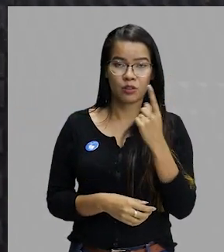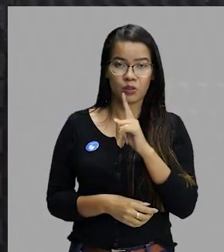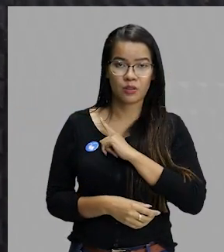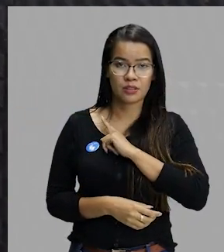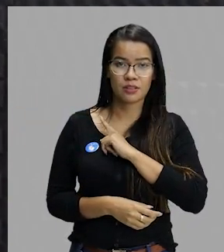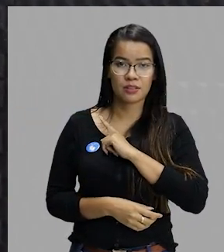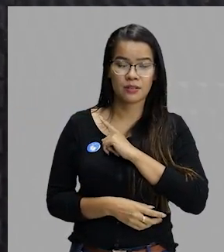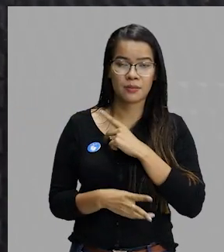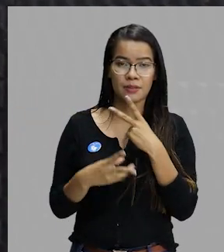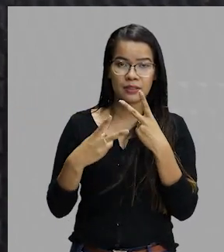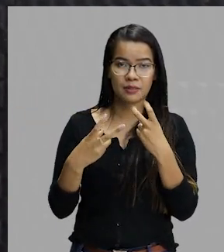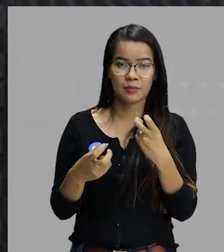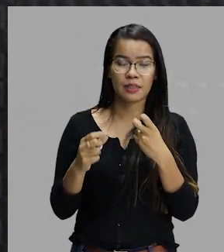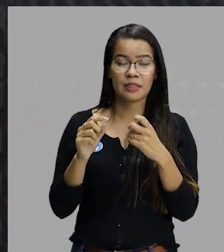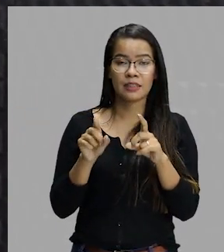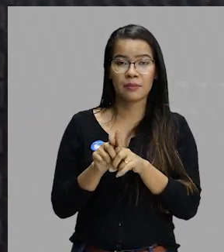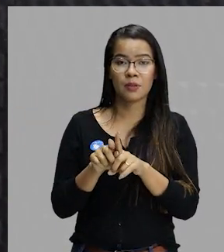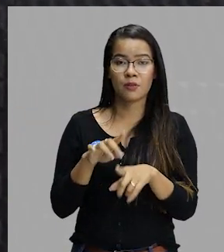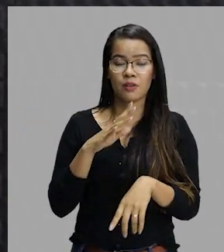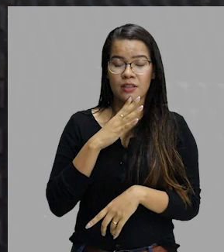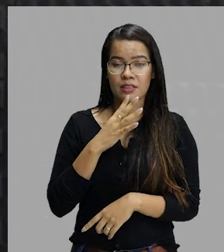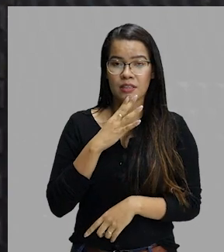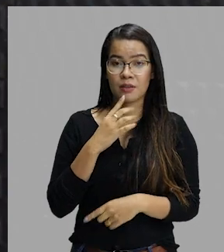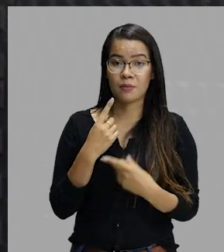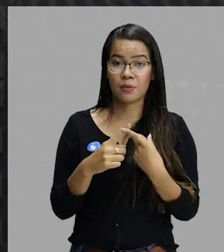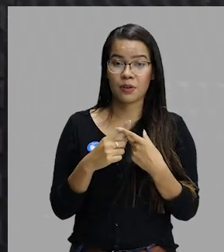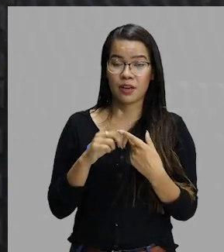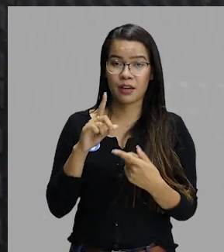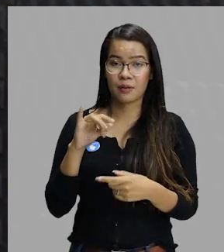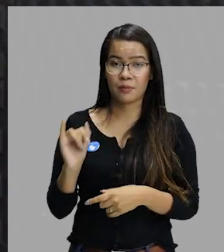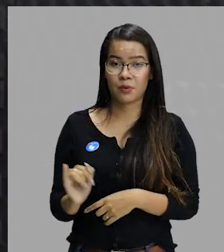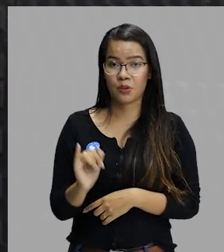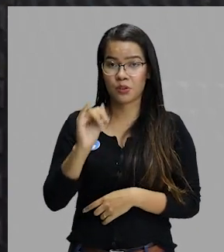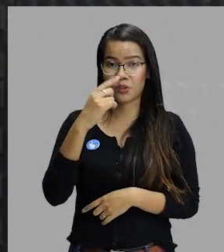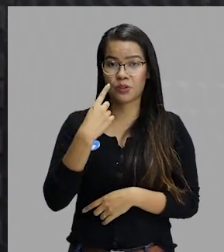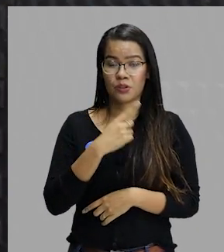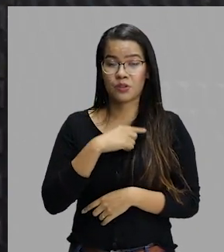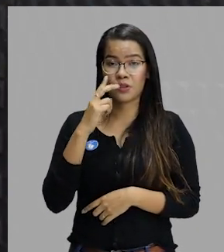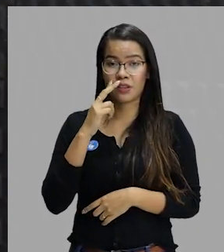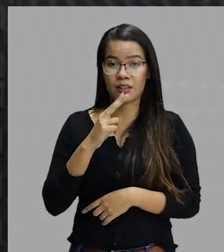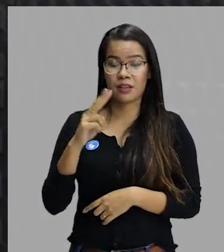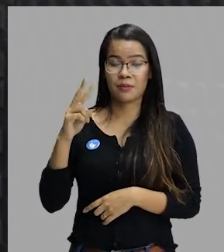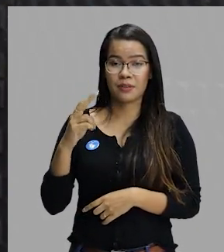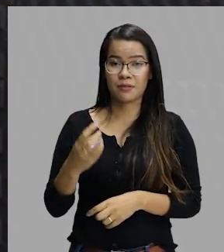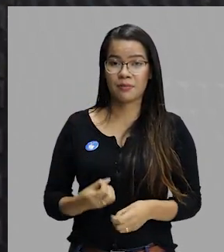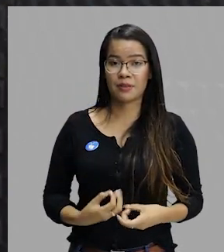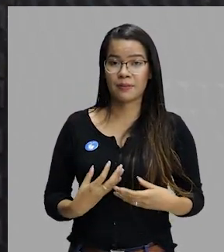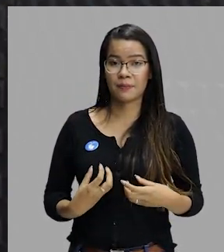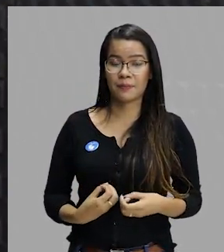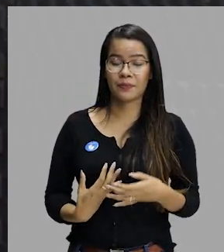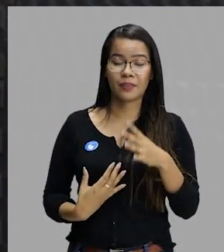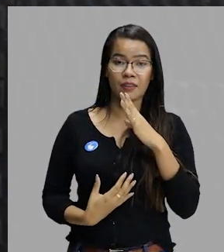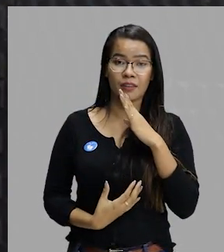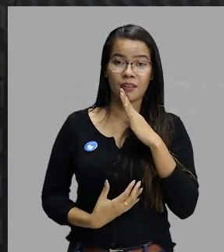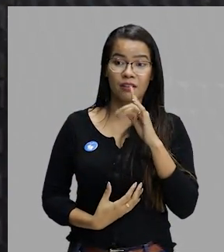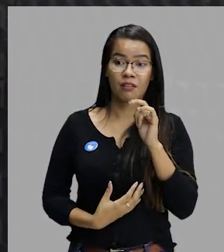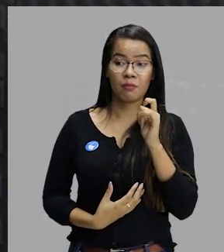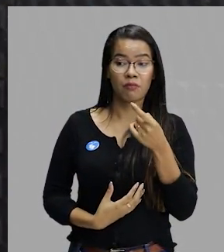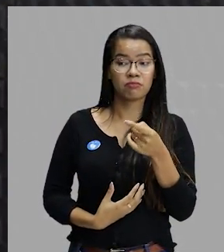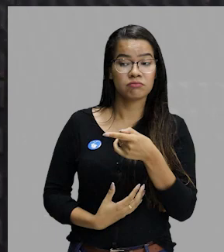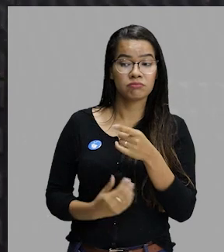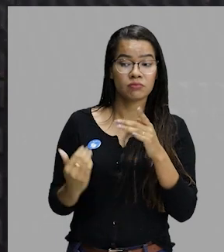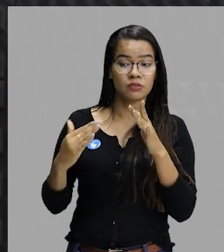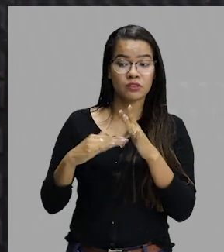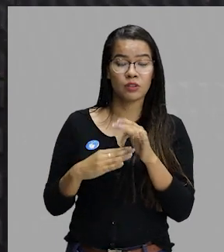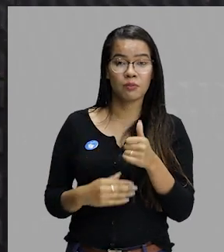gente verificar e reconhecer, né? Porque é importante também a gente olhar a expressão, reconhecer, olha, isso aqui é uma função do primeiro